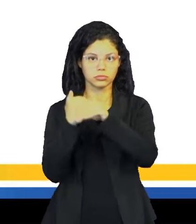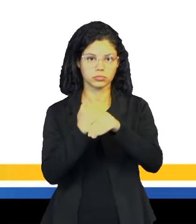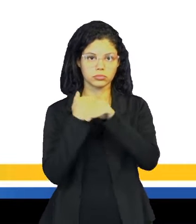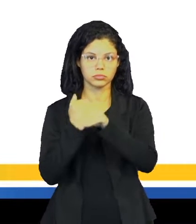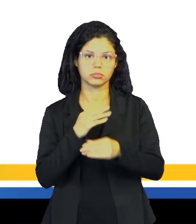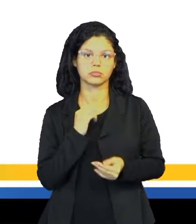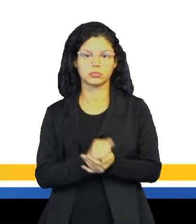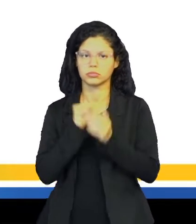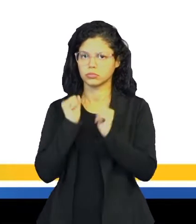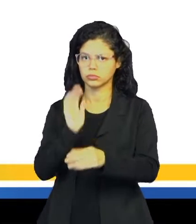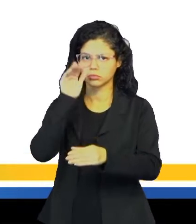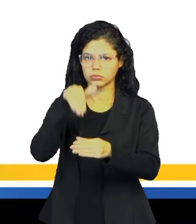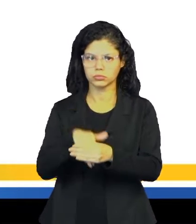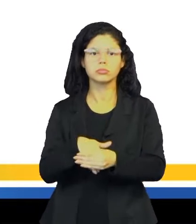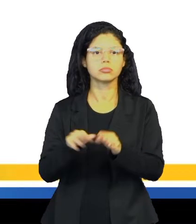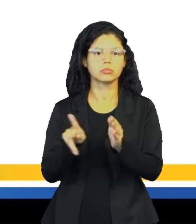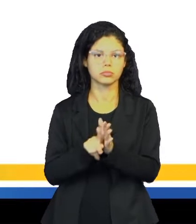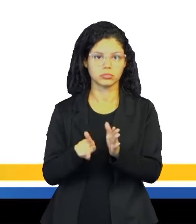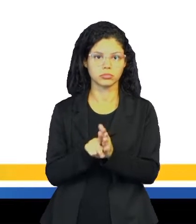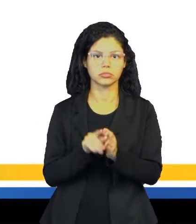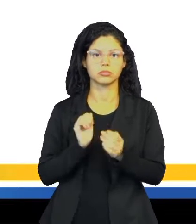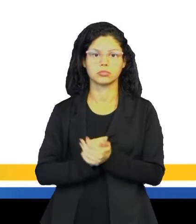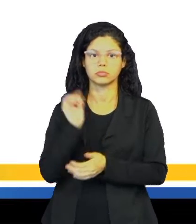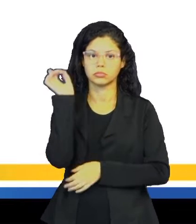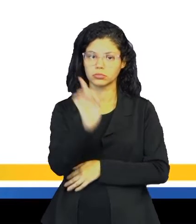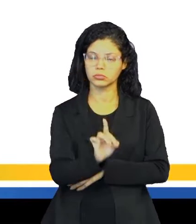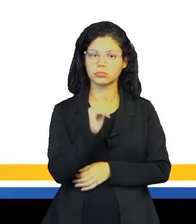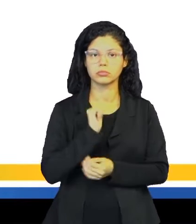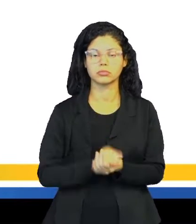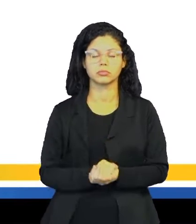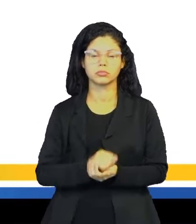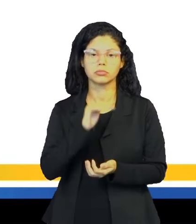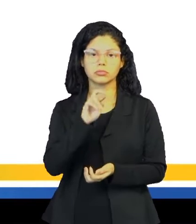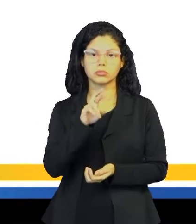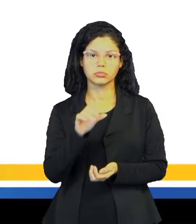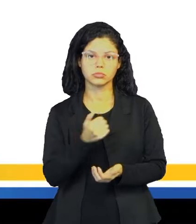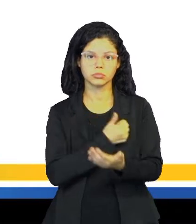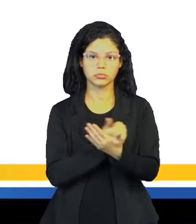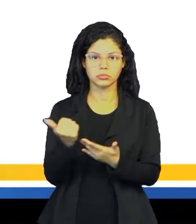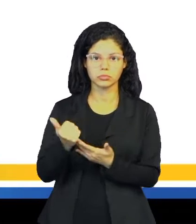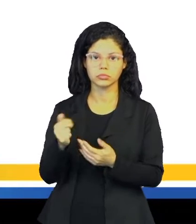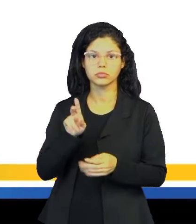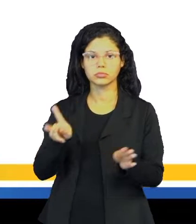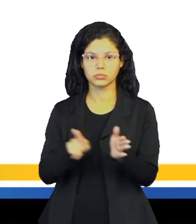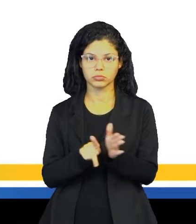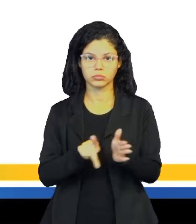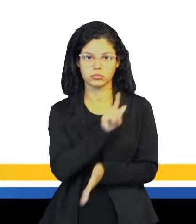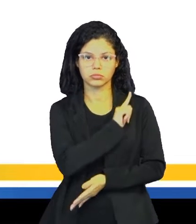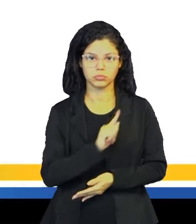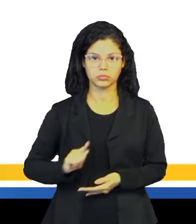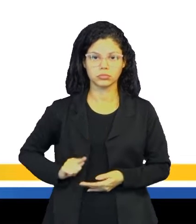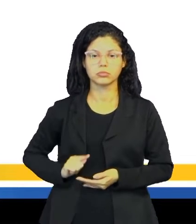demais. Podendo votar e ser votado, e o direito de contestar ações e resultados do governo,